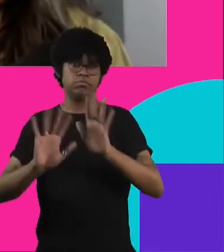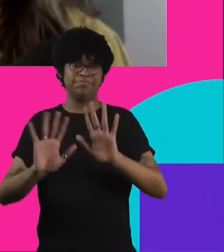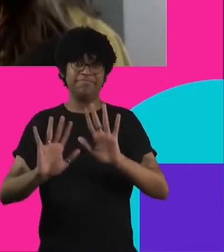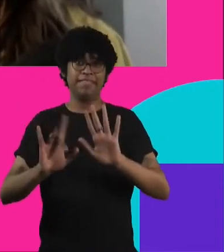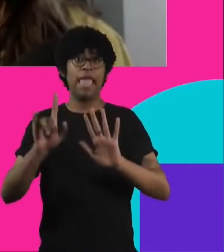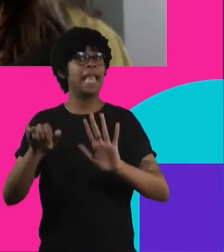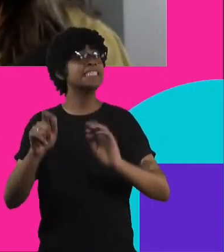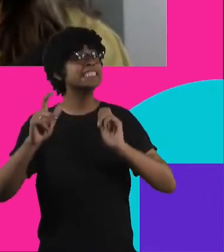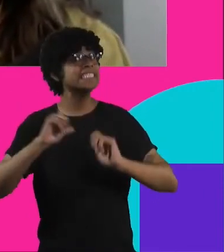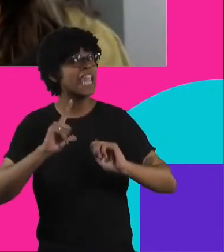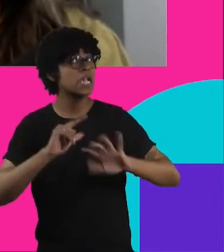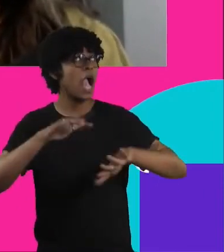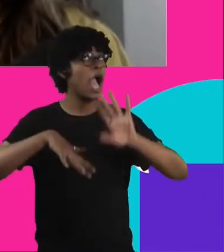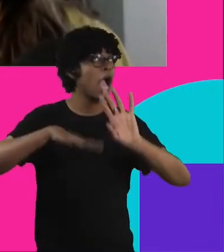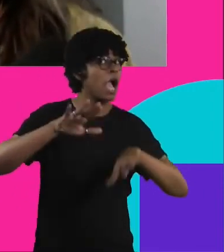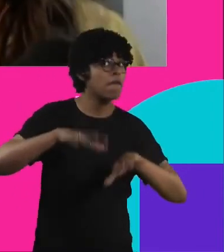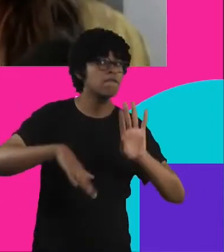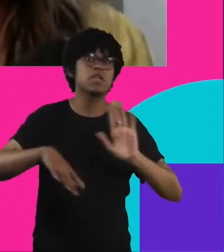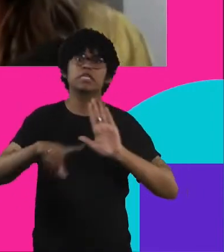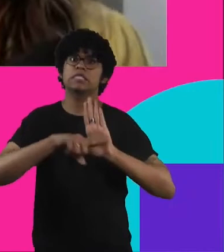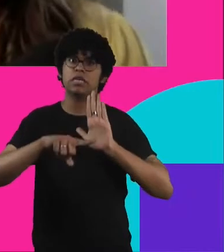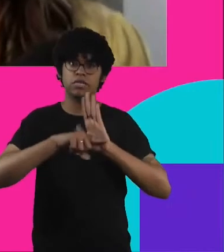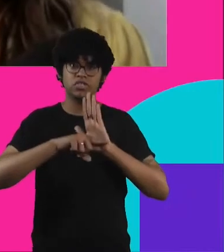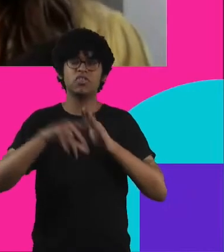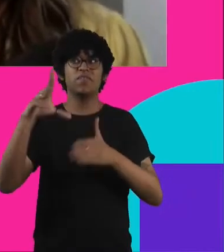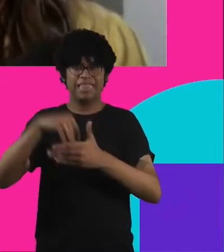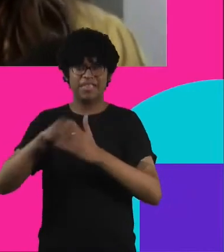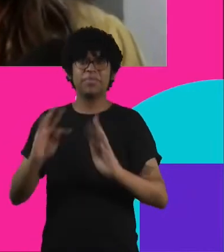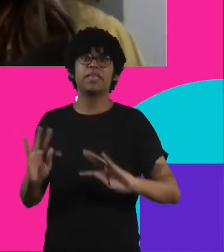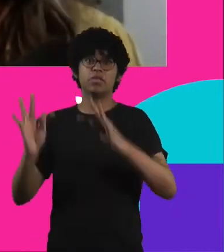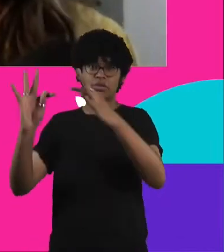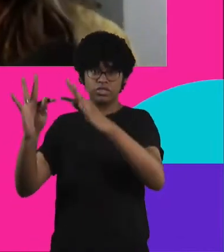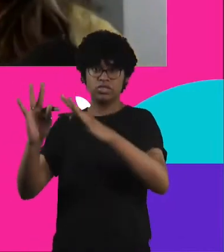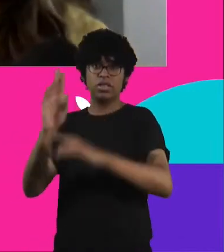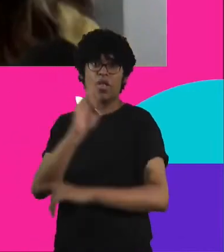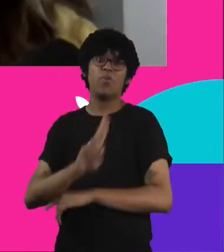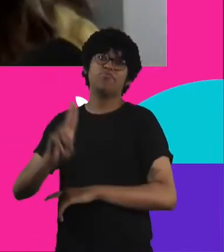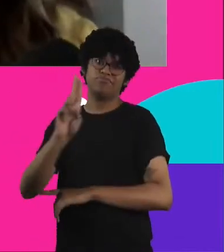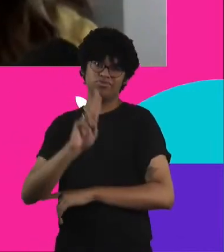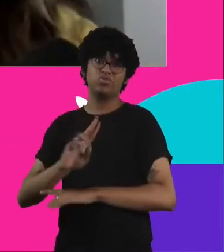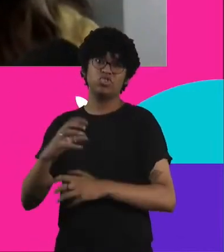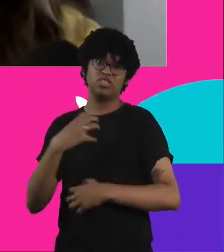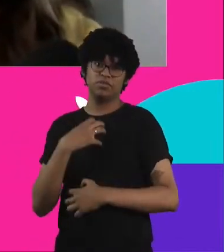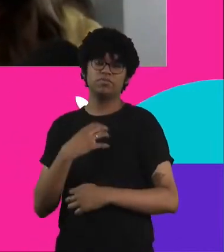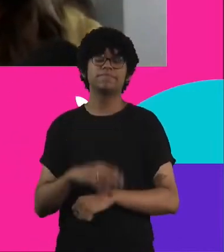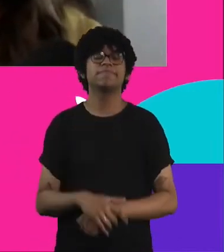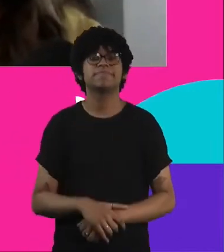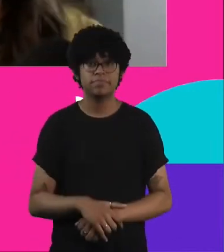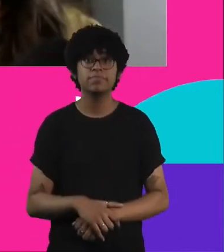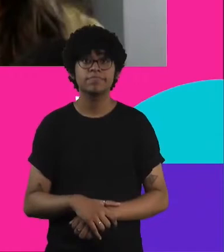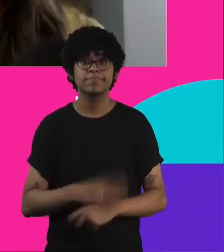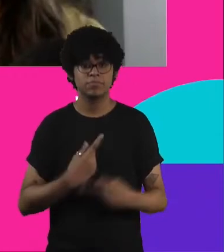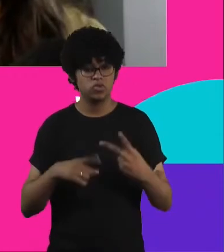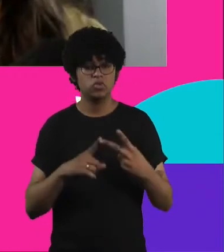os potenciais Certeza. malefícios trazidos com determinados usos de tecnologia. O segundo ponto que eu vejo de mudança